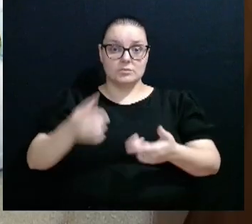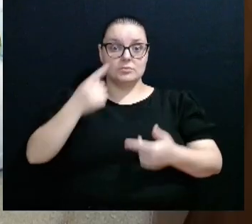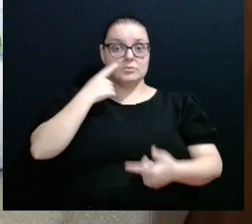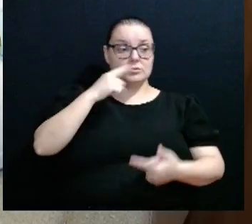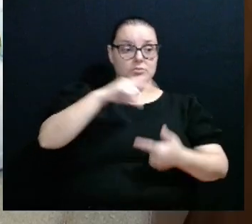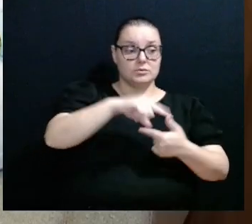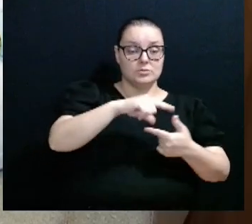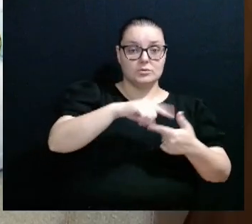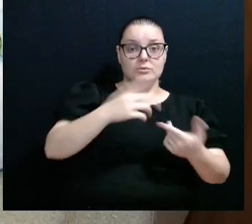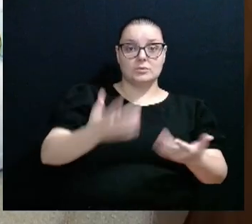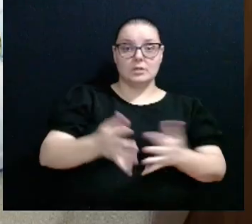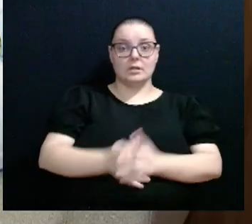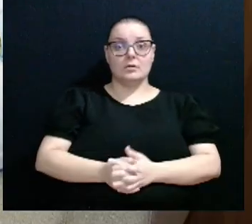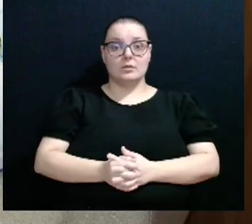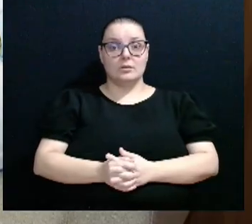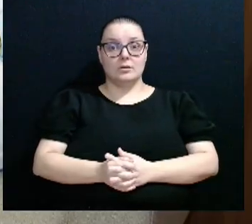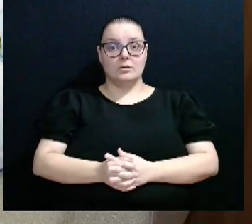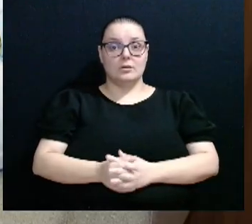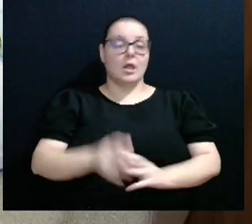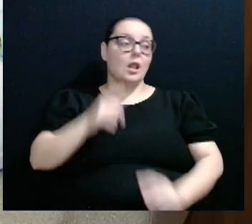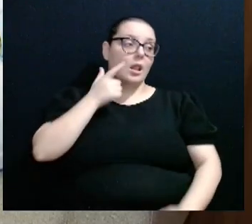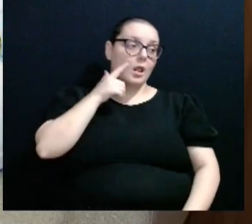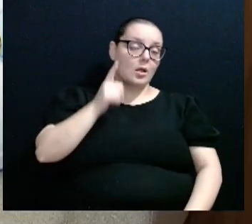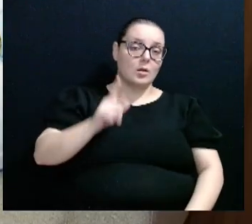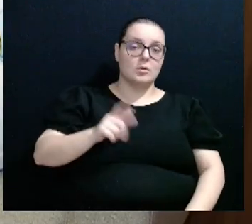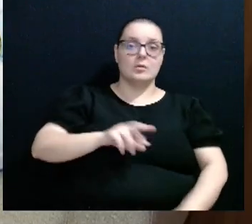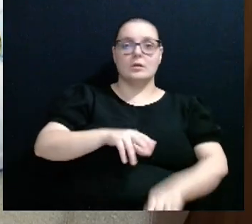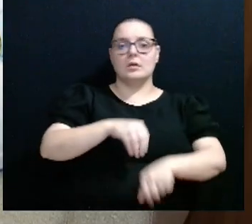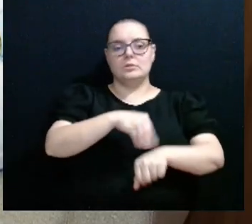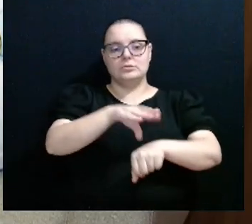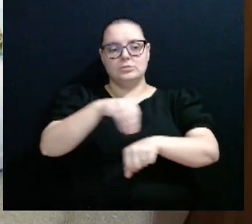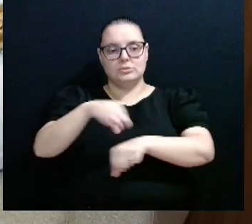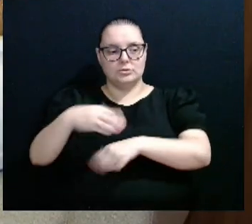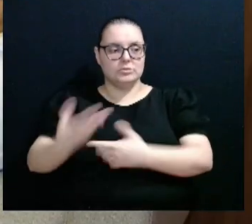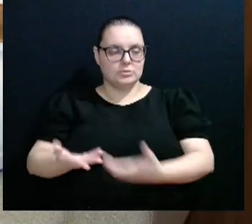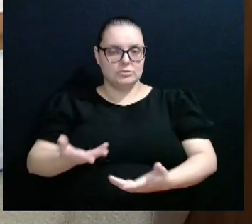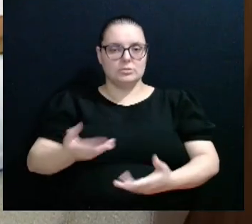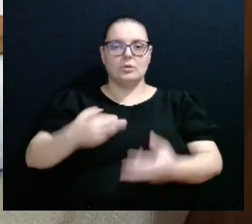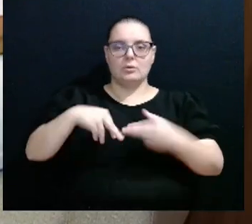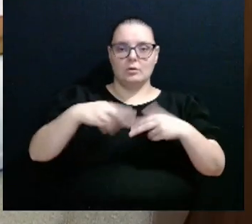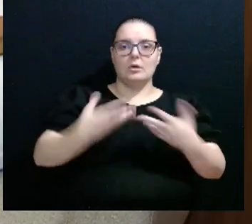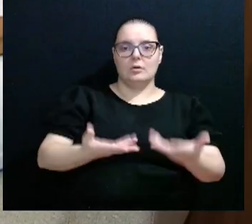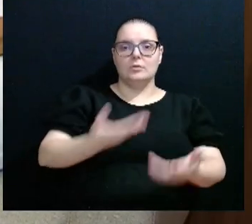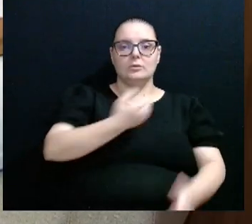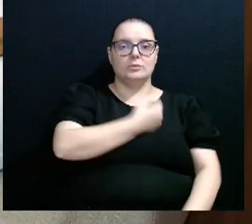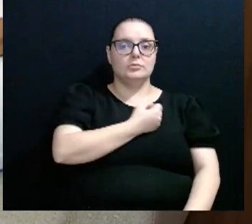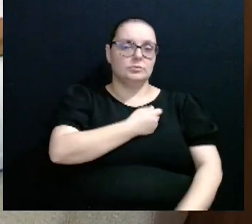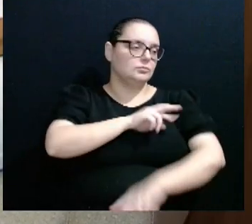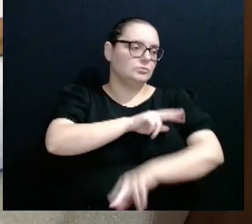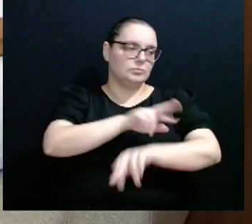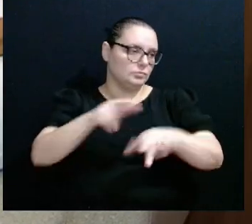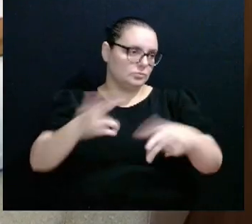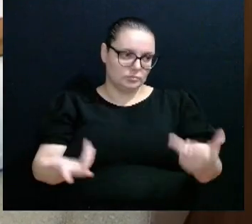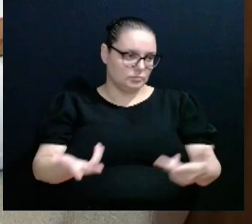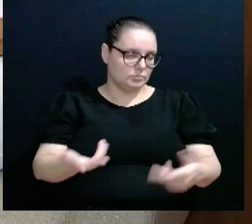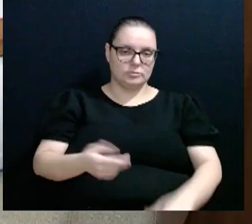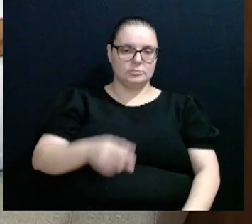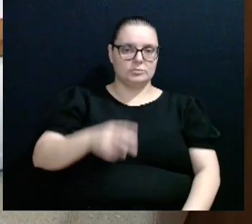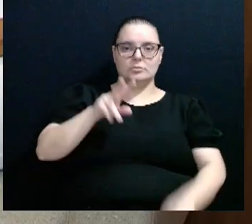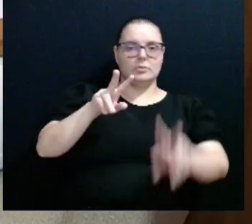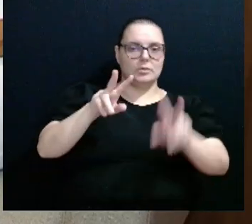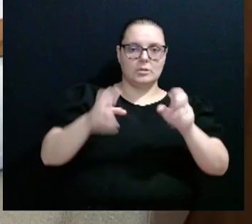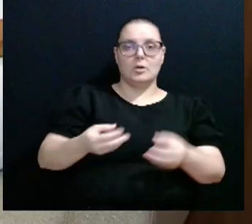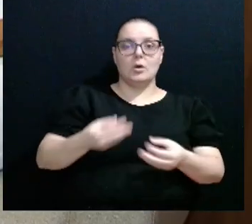e pegam, logicamente, muitas dicas sobre inúmeros assuntos. Por exemplo, como conversar sobre